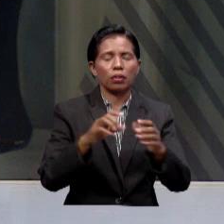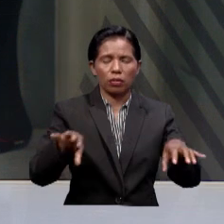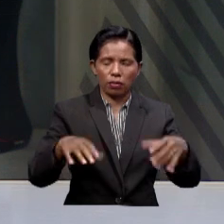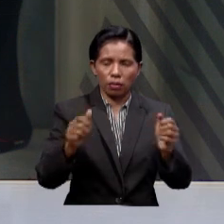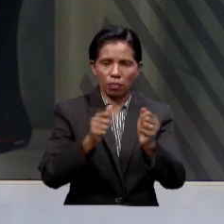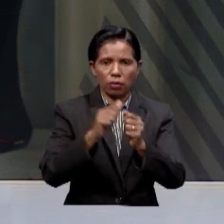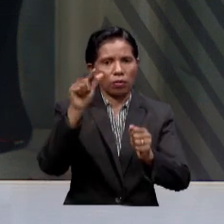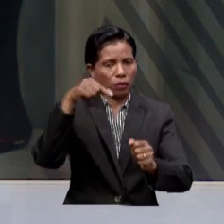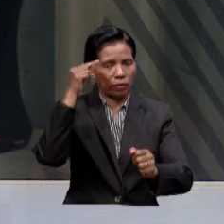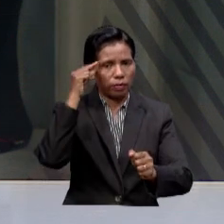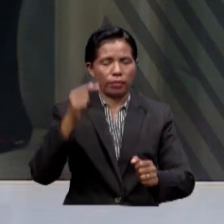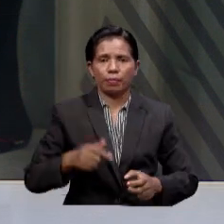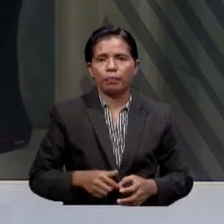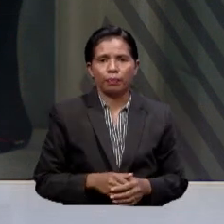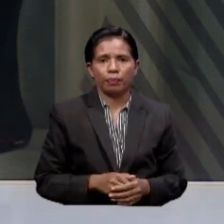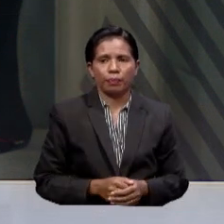o governo.